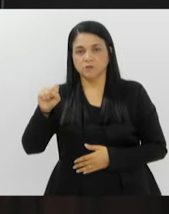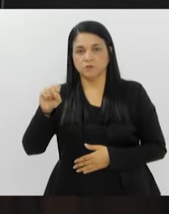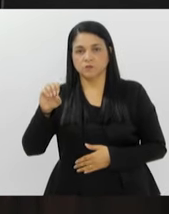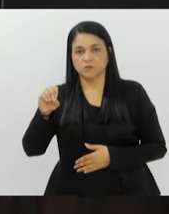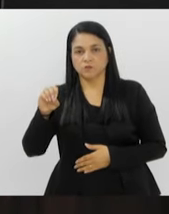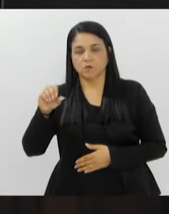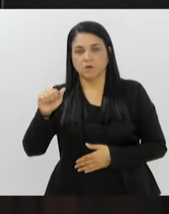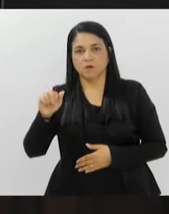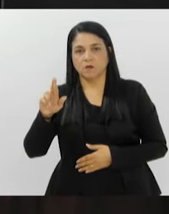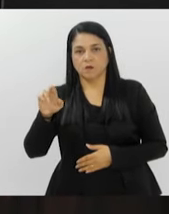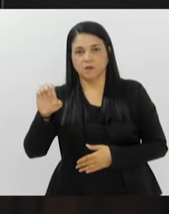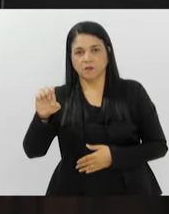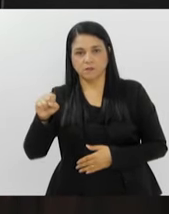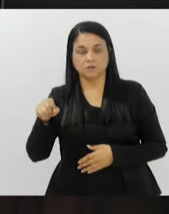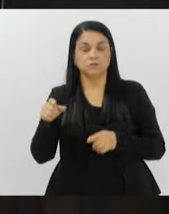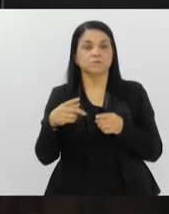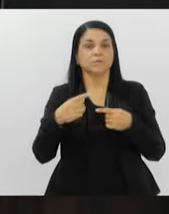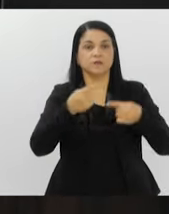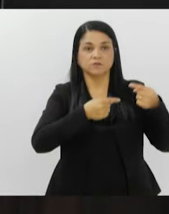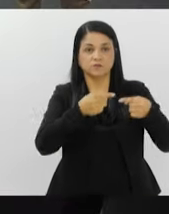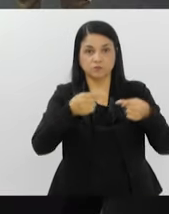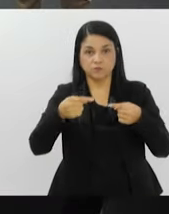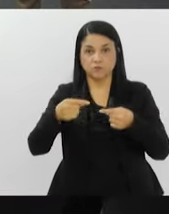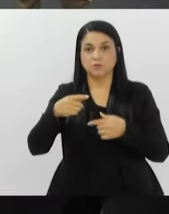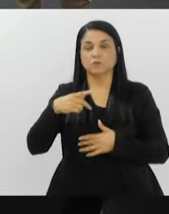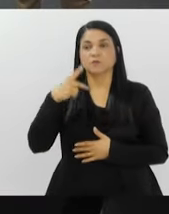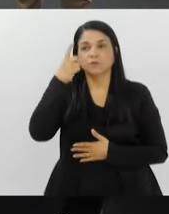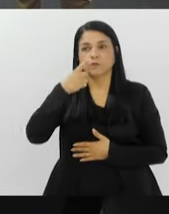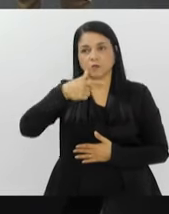discutir o Deputado Luiz Paulo